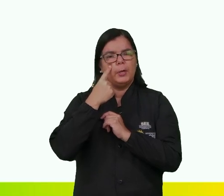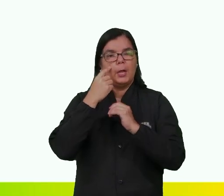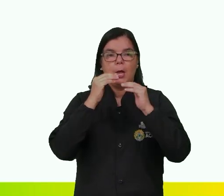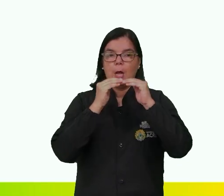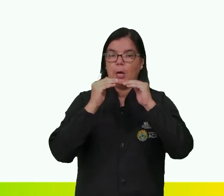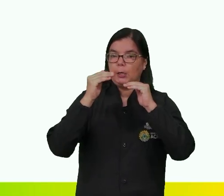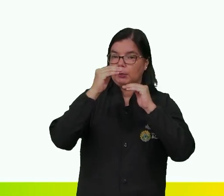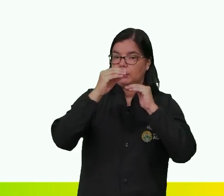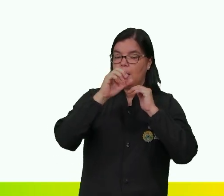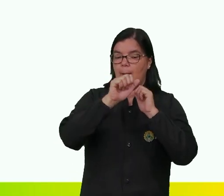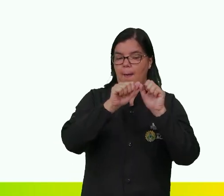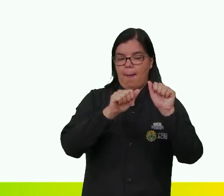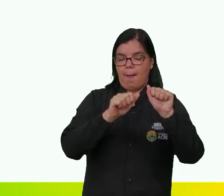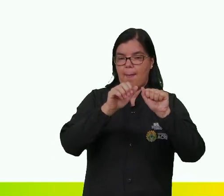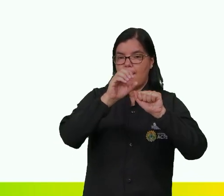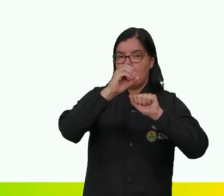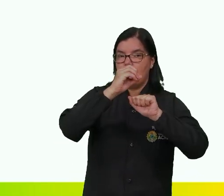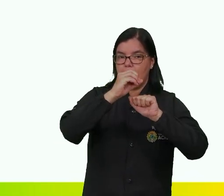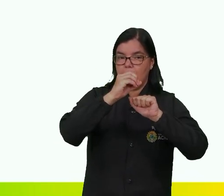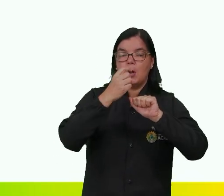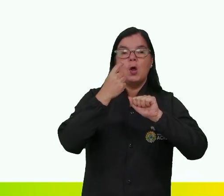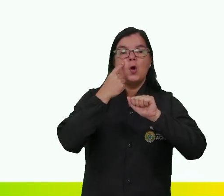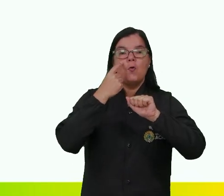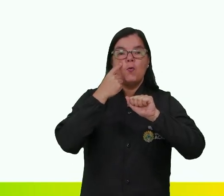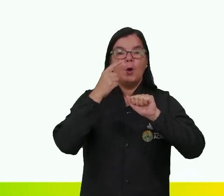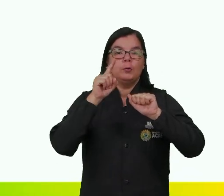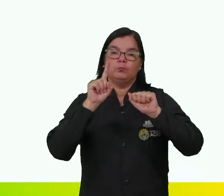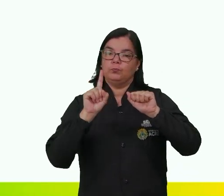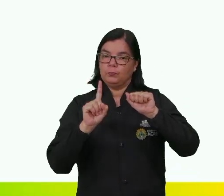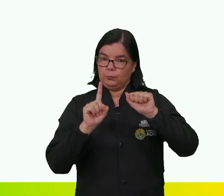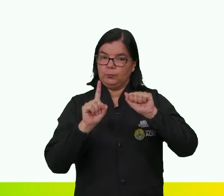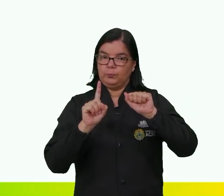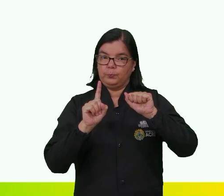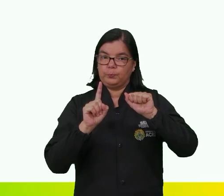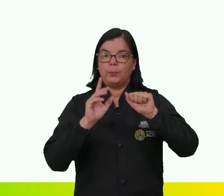a 0, nós vamos definir isso como sendo 1.